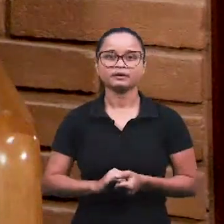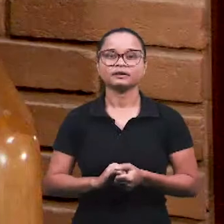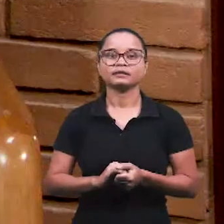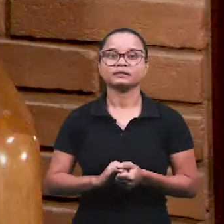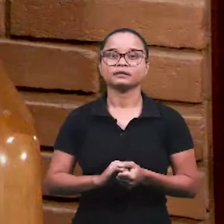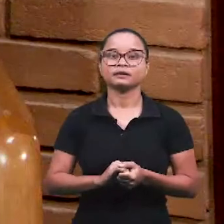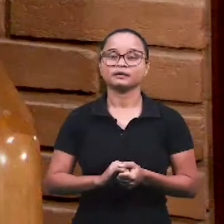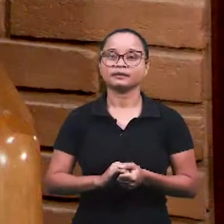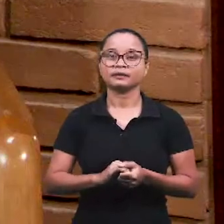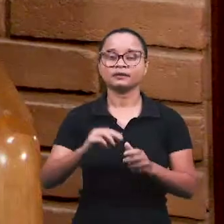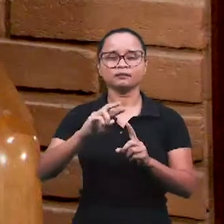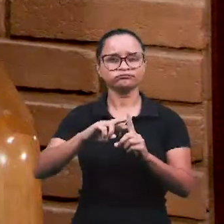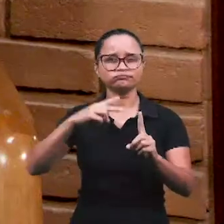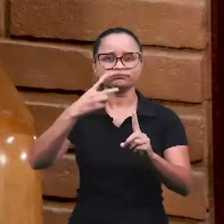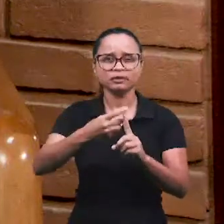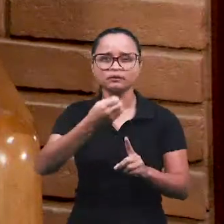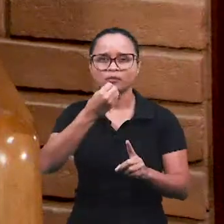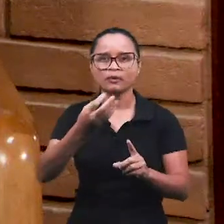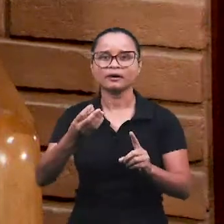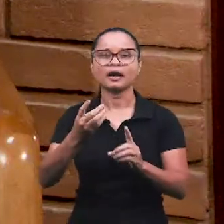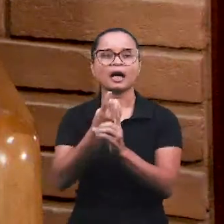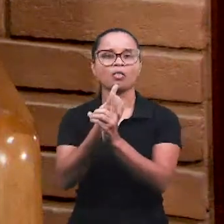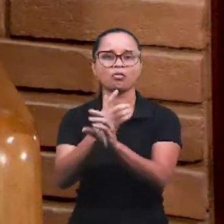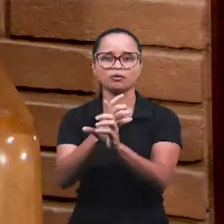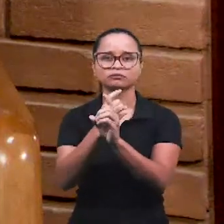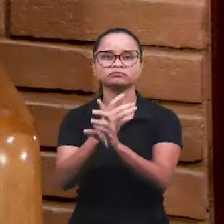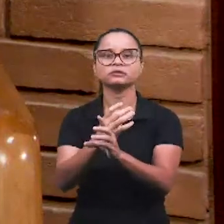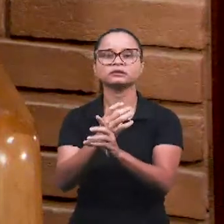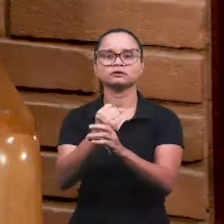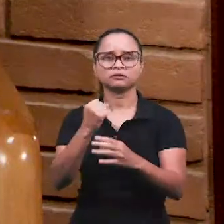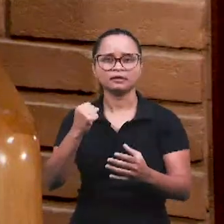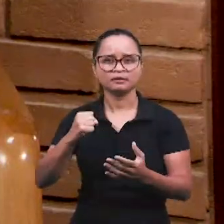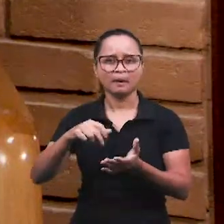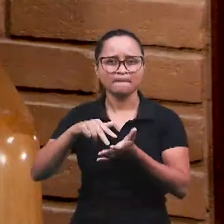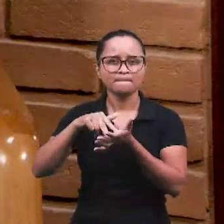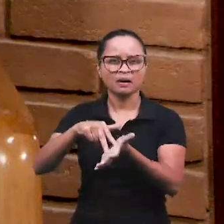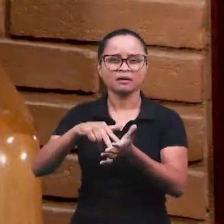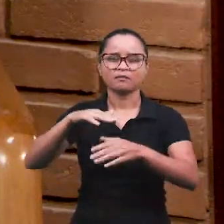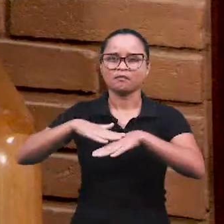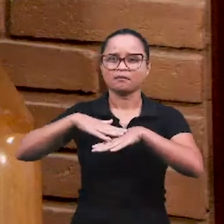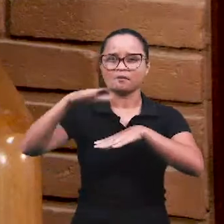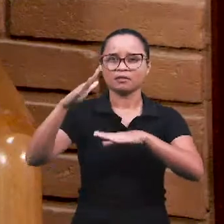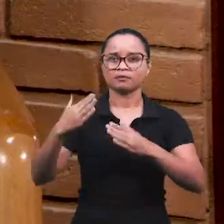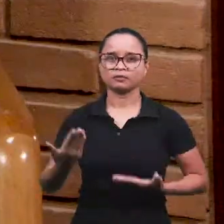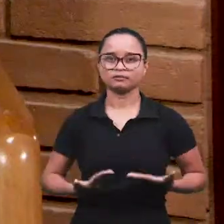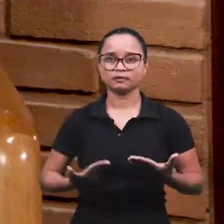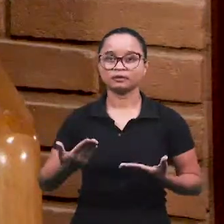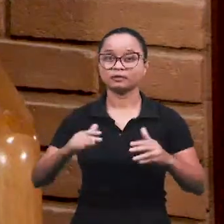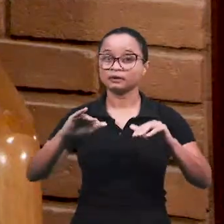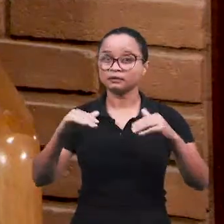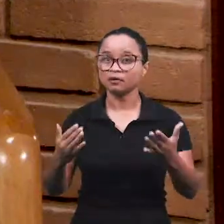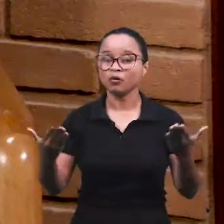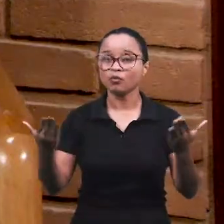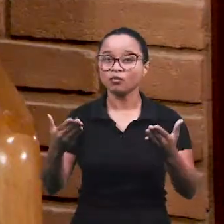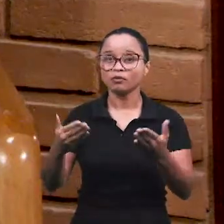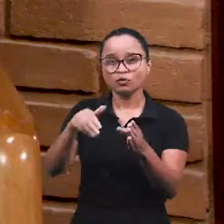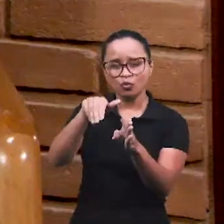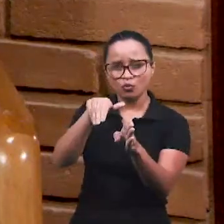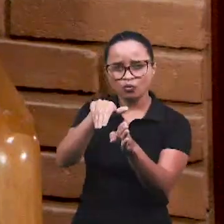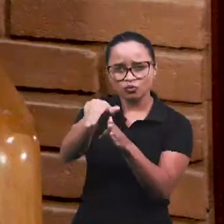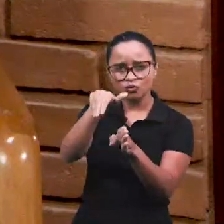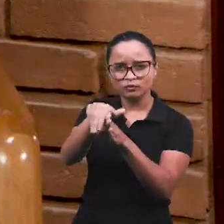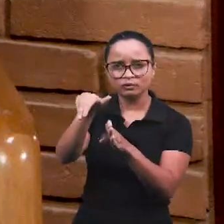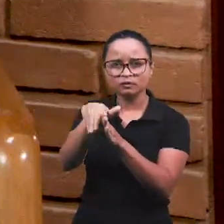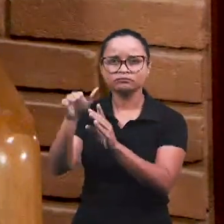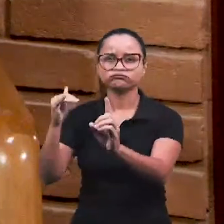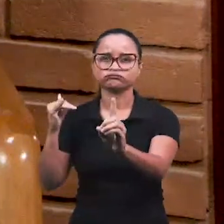e também uma forma de fortalecer a doutrina para a igreja. Por isso, nós vamos tratar hoje do sermão profético